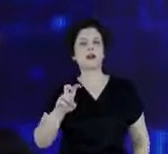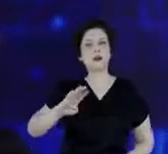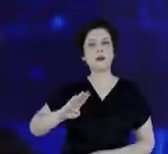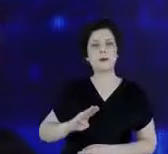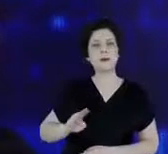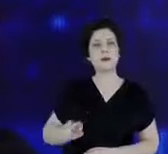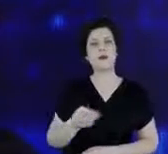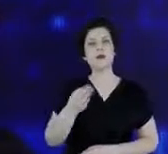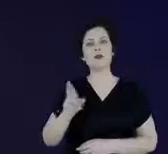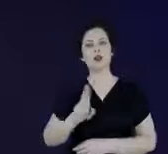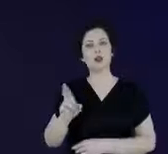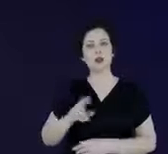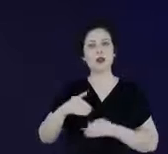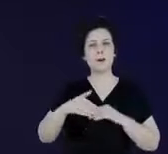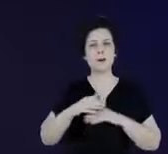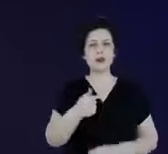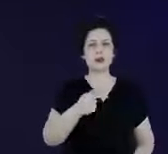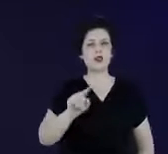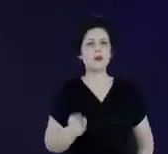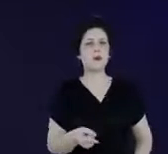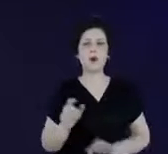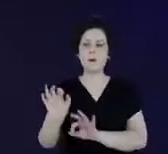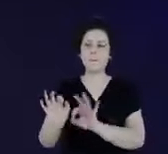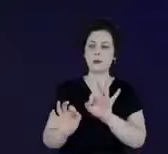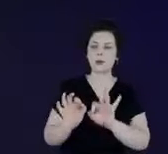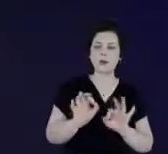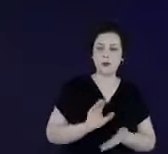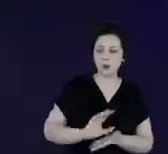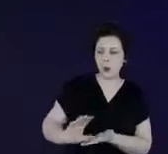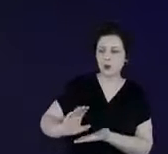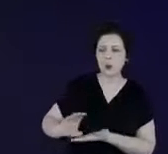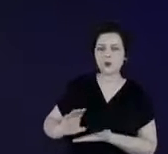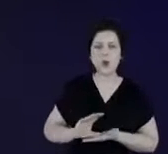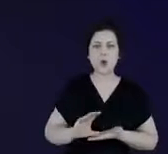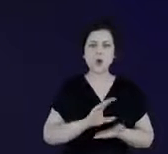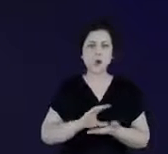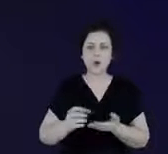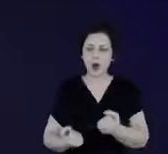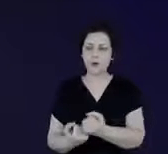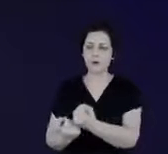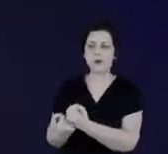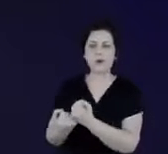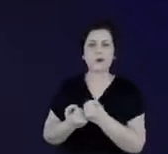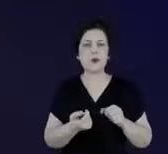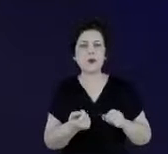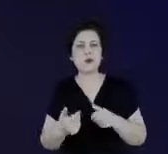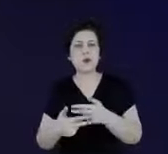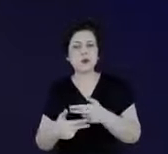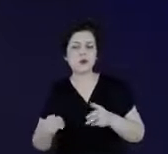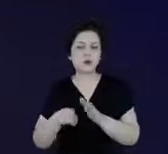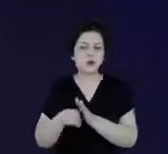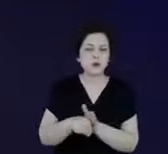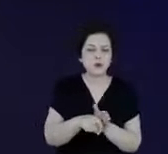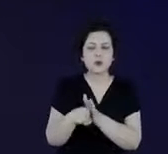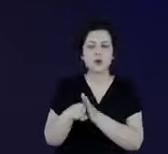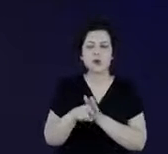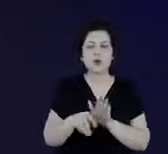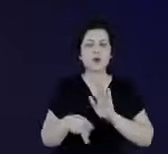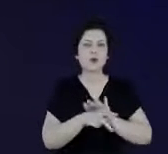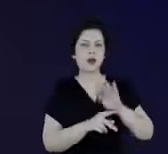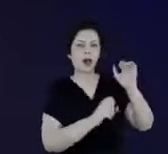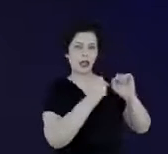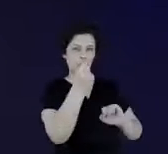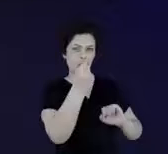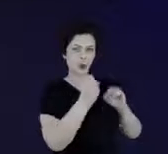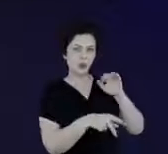e mais de 7 mil projetos que buscam a Inovação buscam benefícios para o setor elétrico para indústria para o